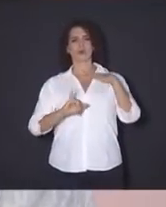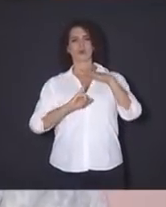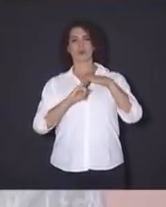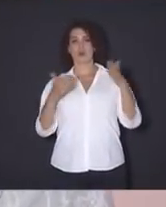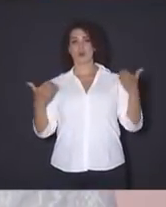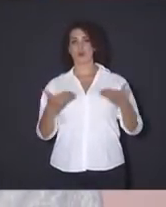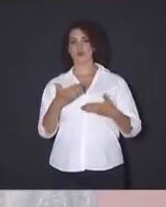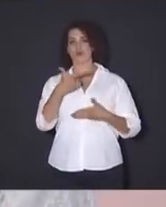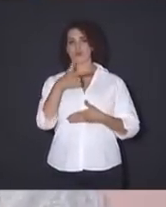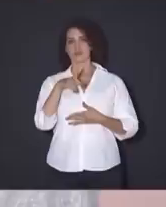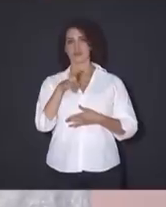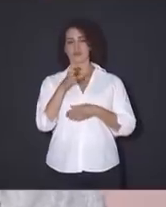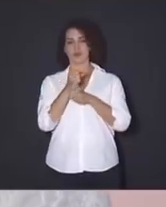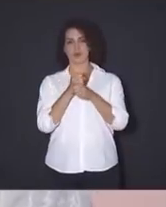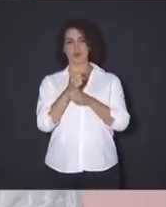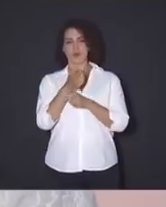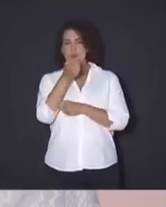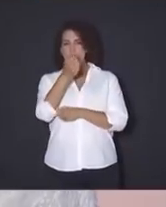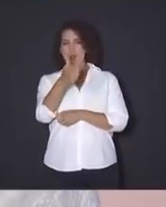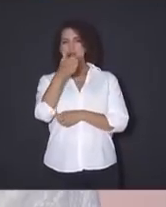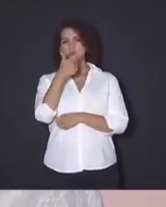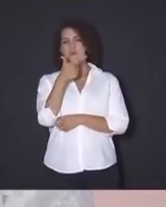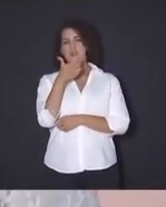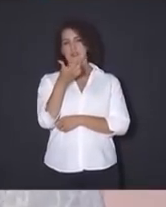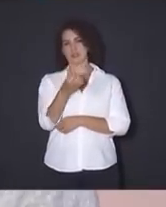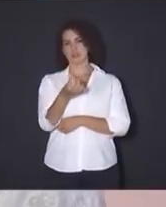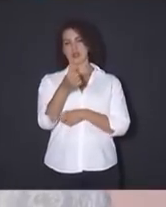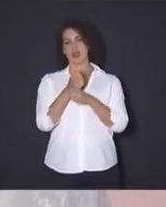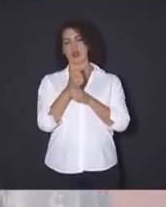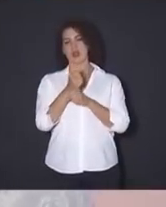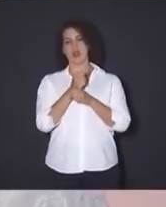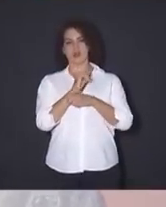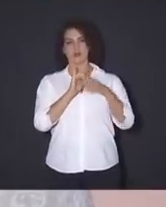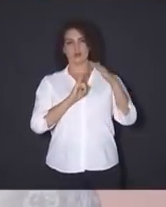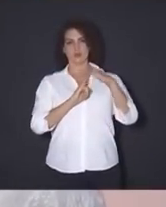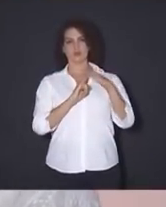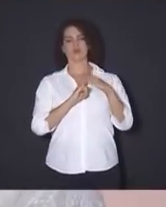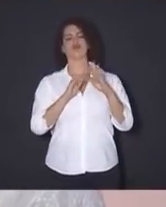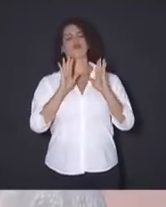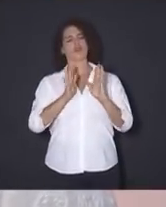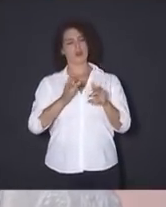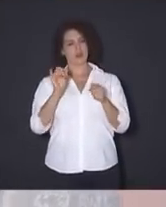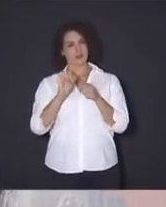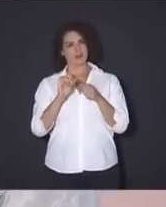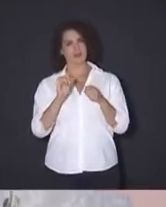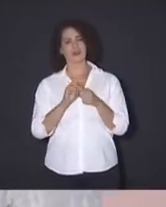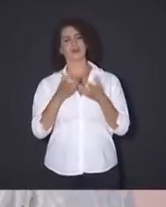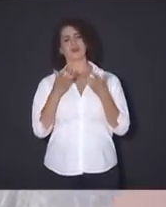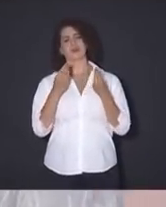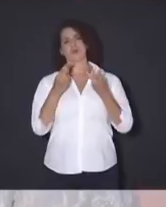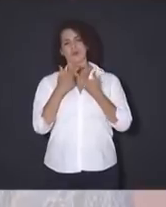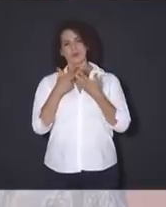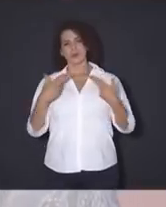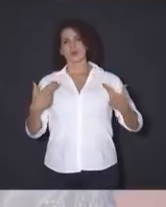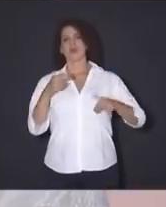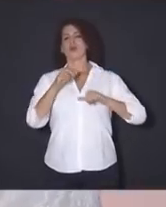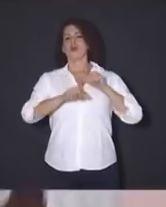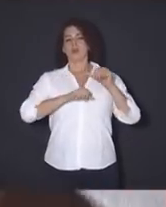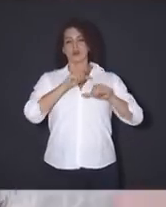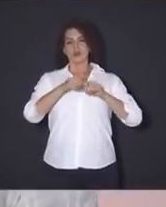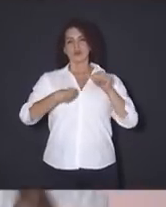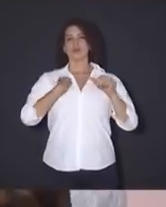25 anos caminhando para o seu 26º ano fizemos muito encantamos muito mudamos a vida de milhares de